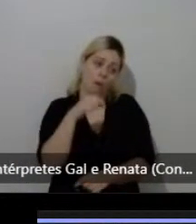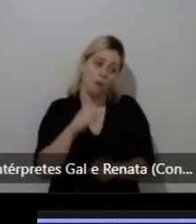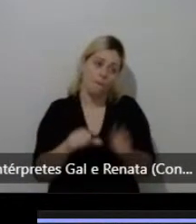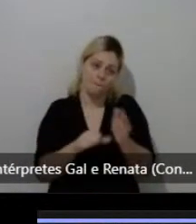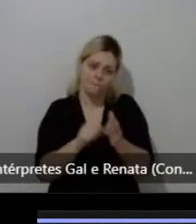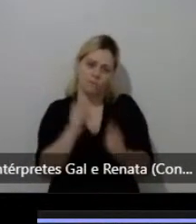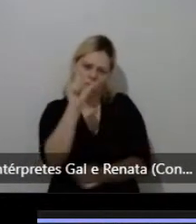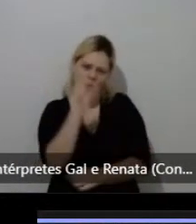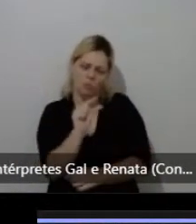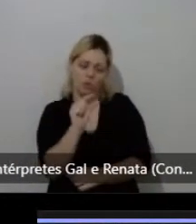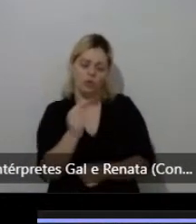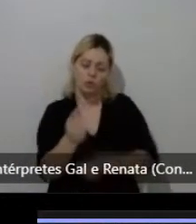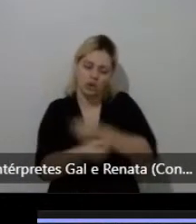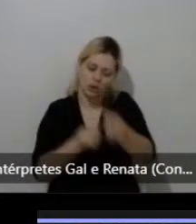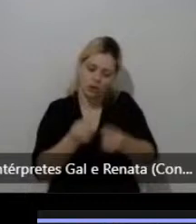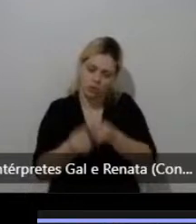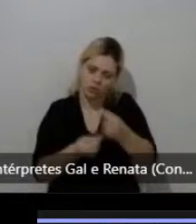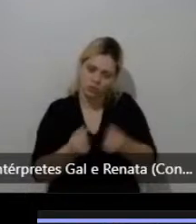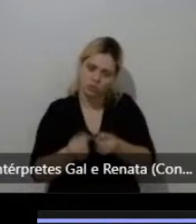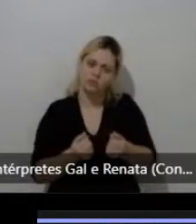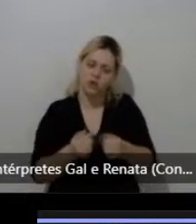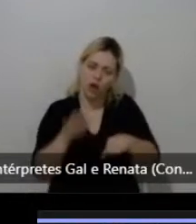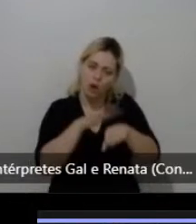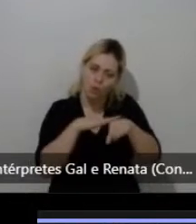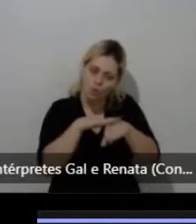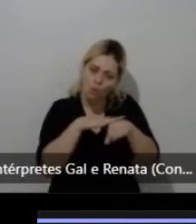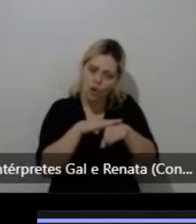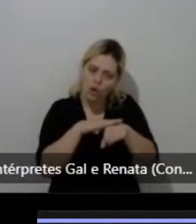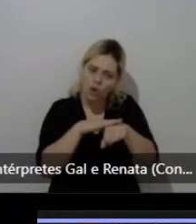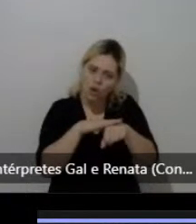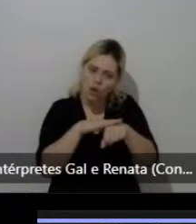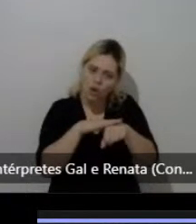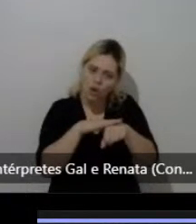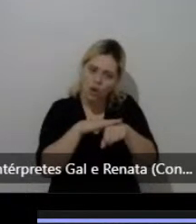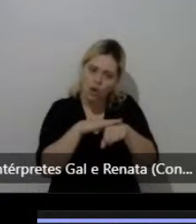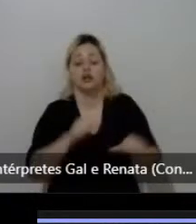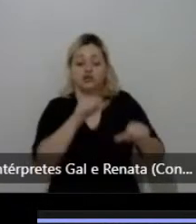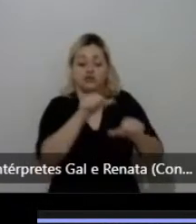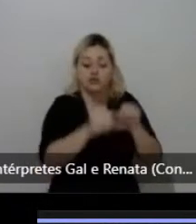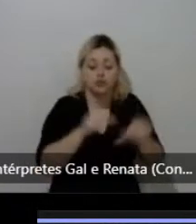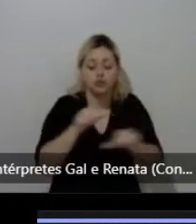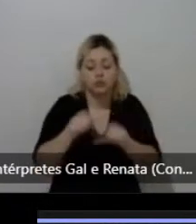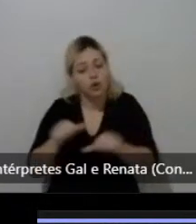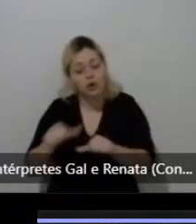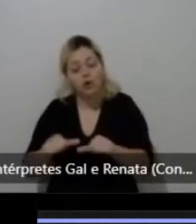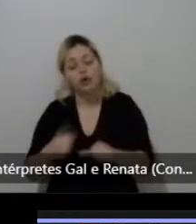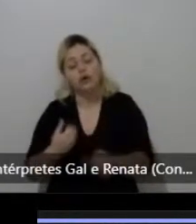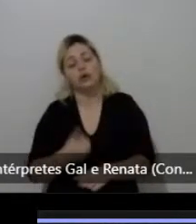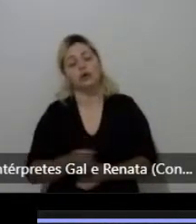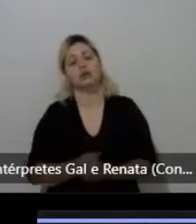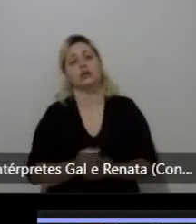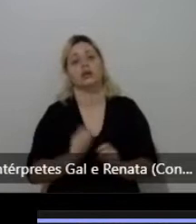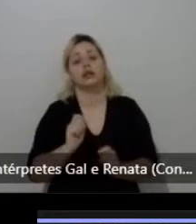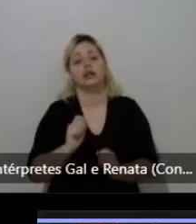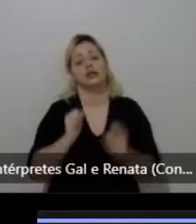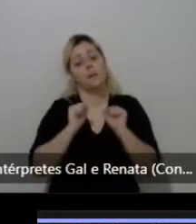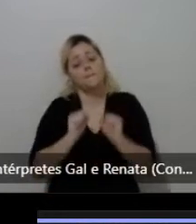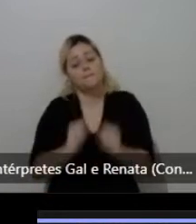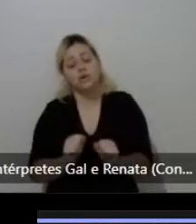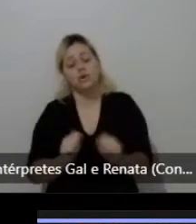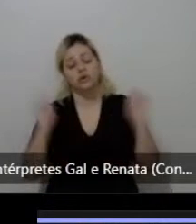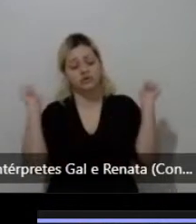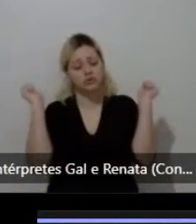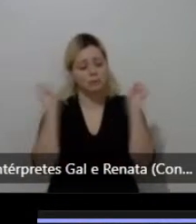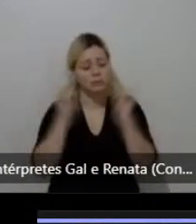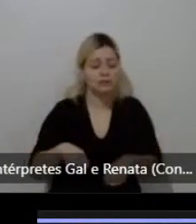economia solidária, né? Então, criando outras formas, né, de trocas, de escambos, de possibilidades que